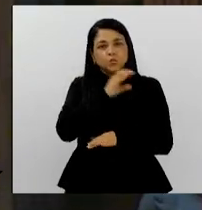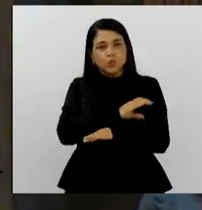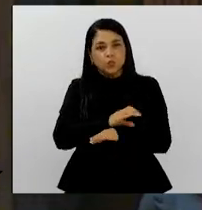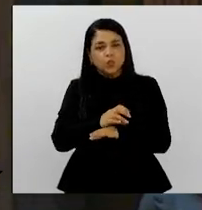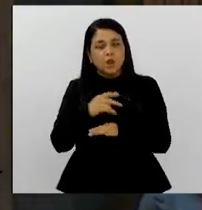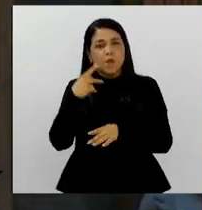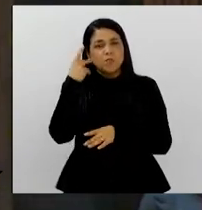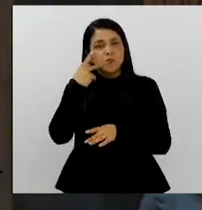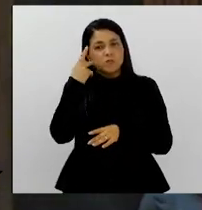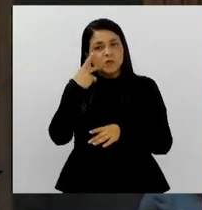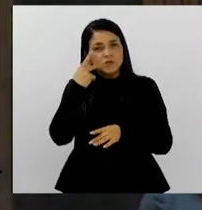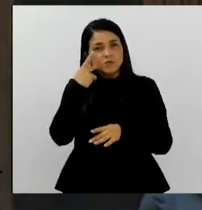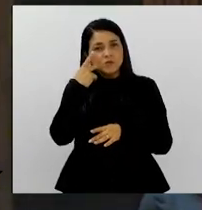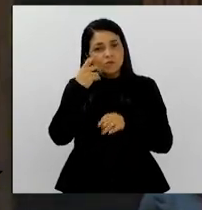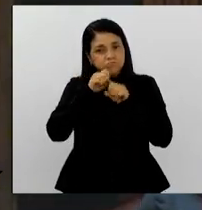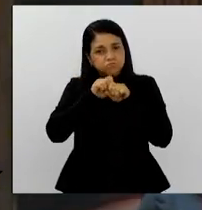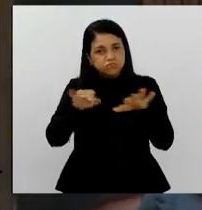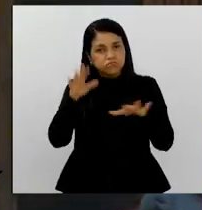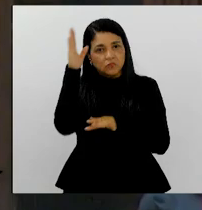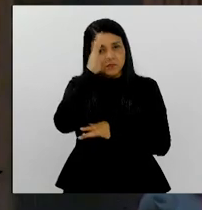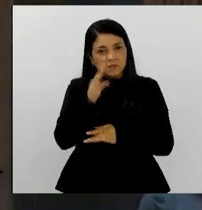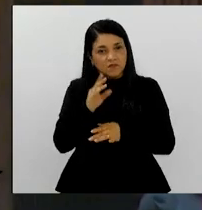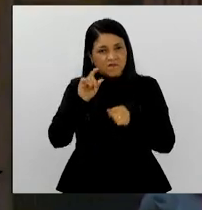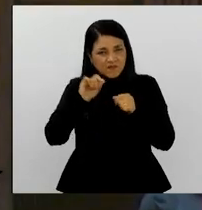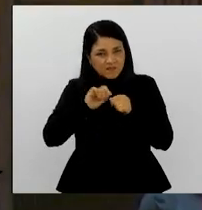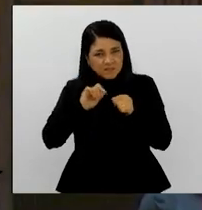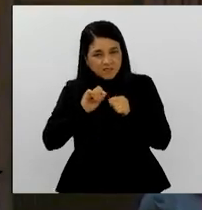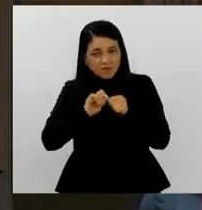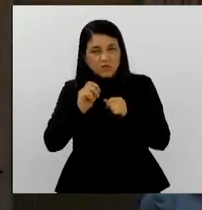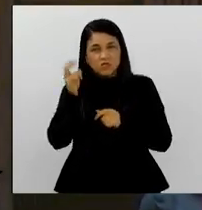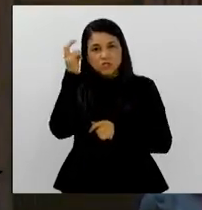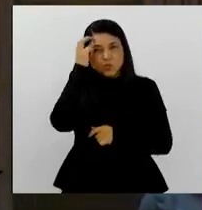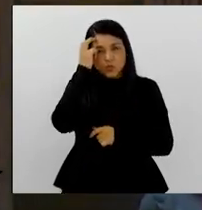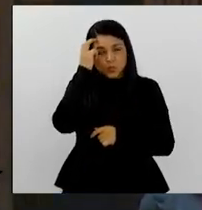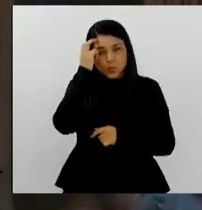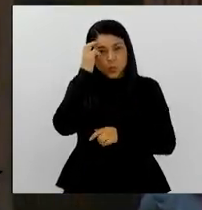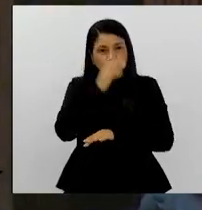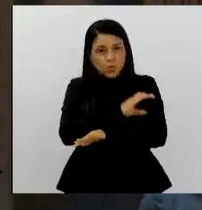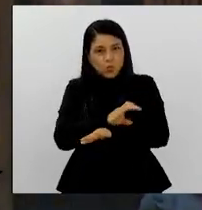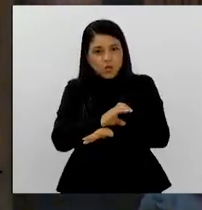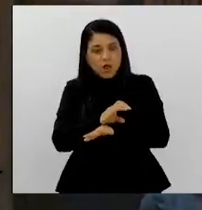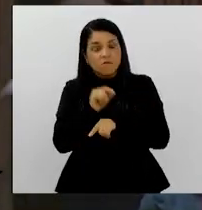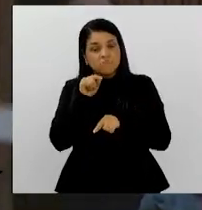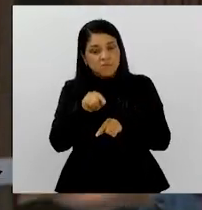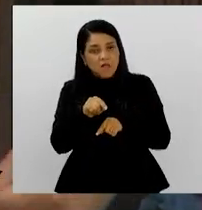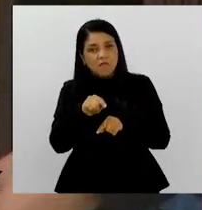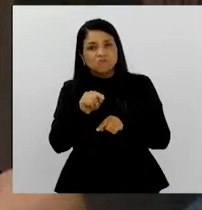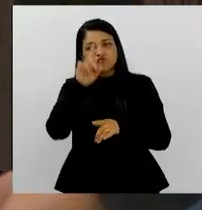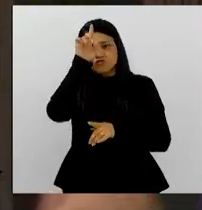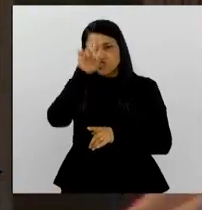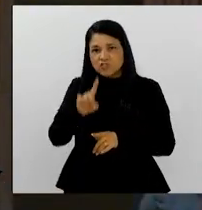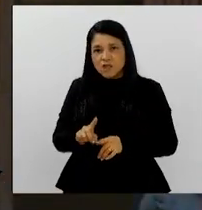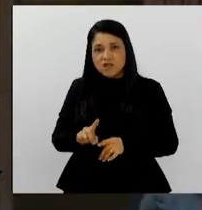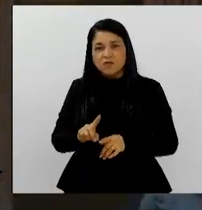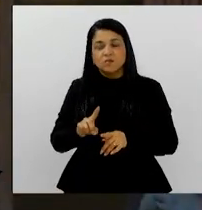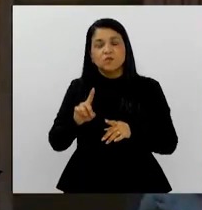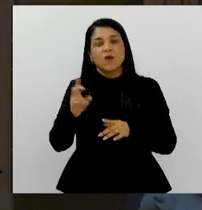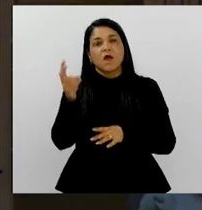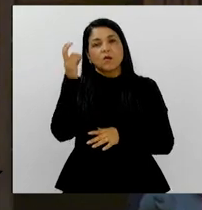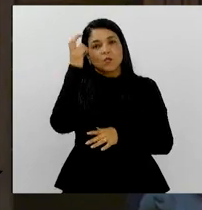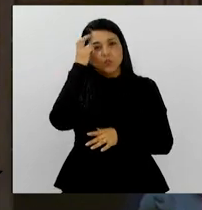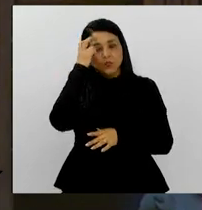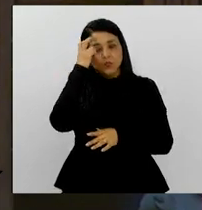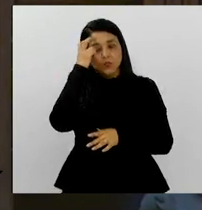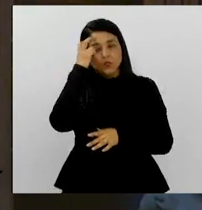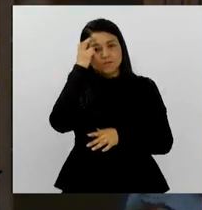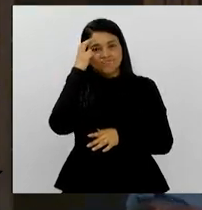do país e diz: fazedores de cultura são o meio pelo qual o direito à cultura se